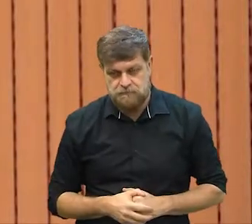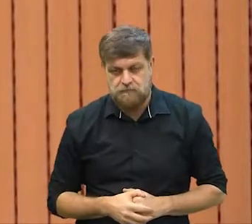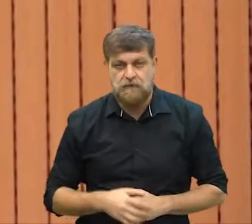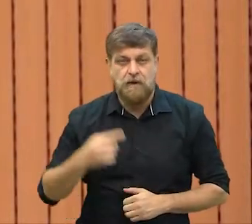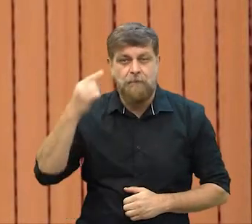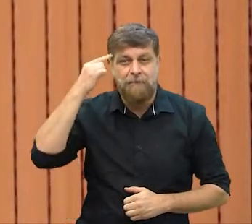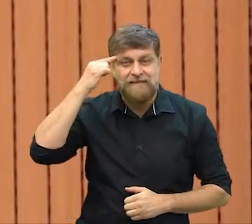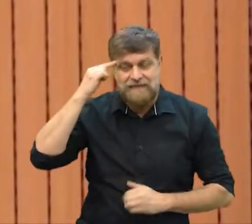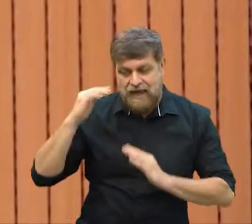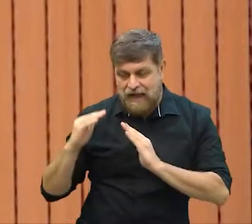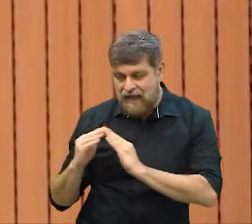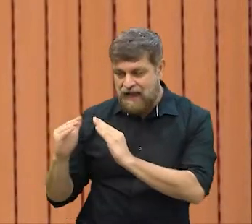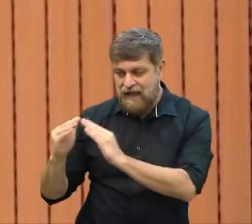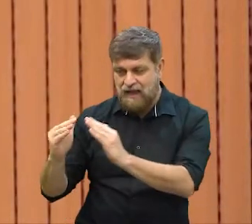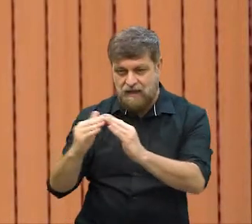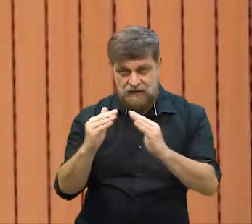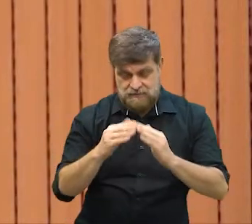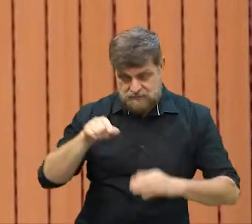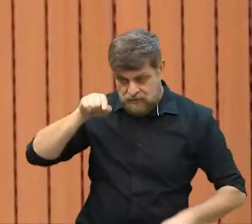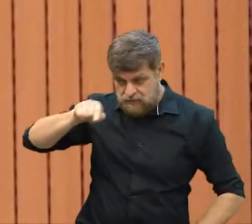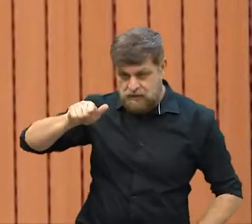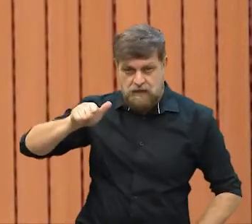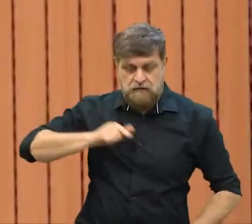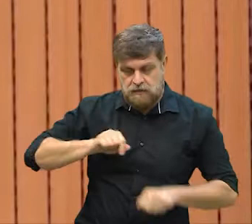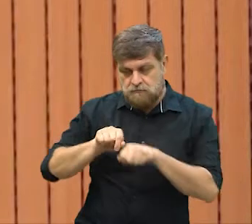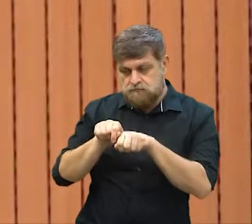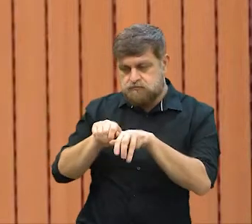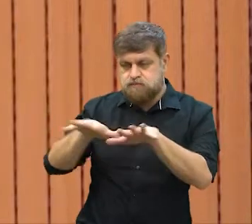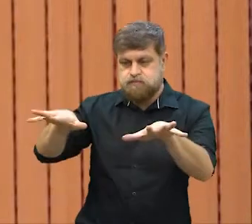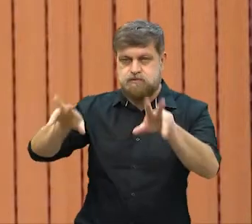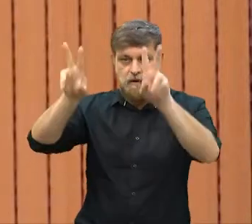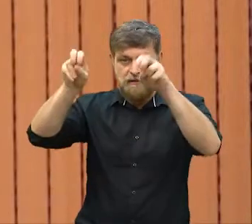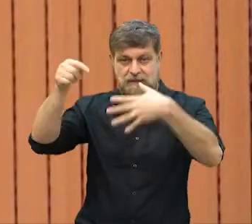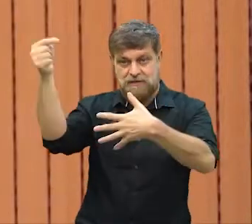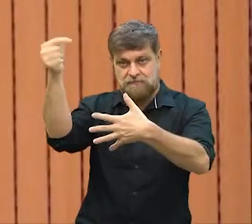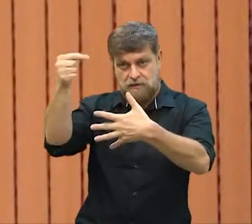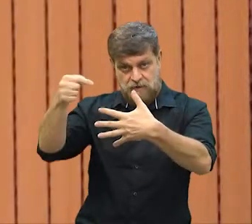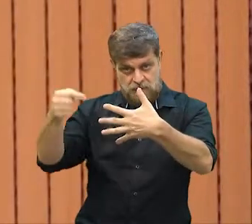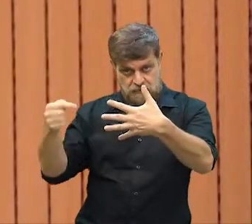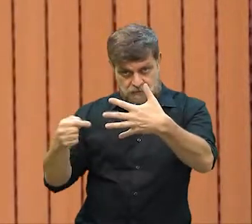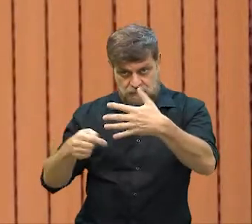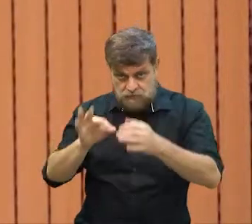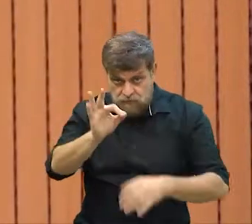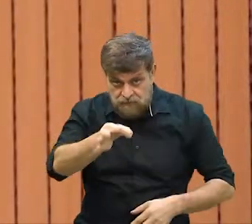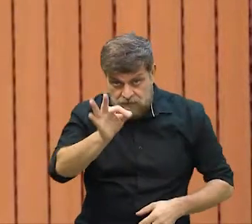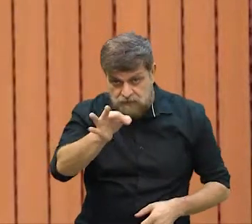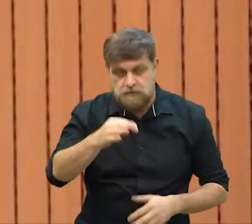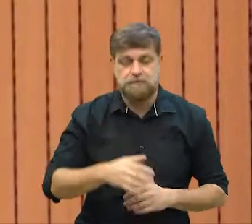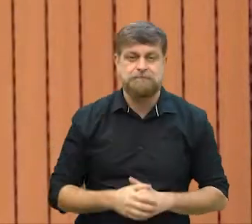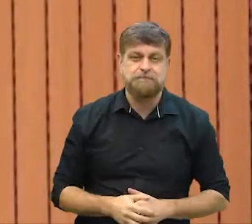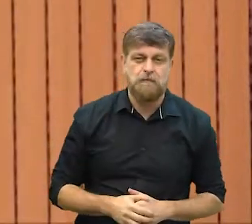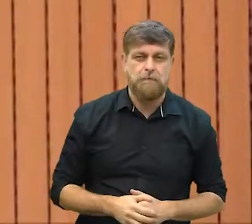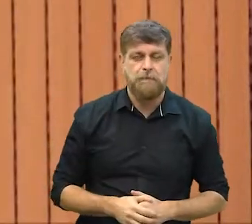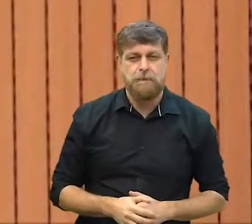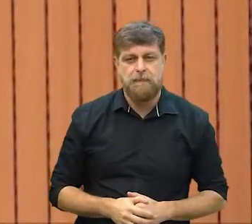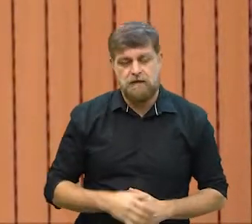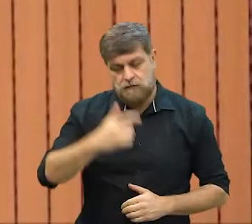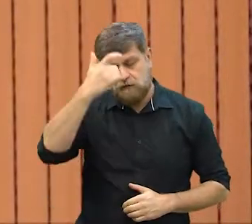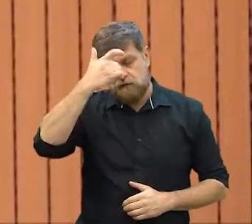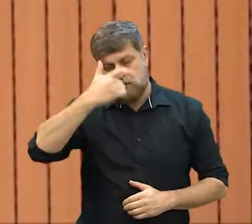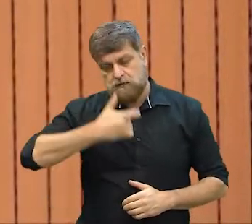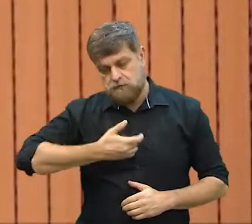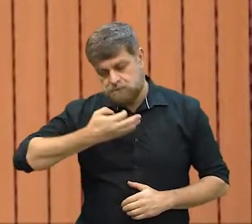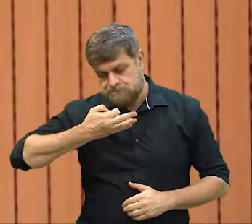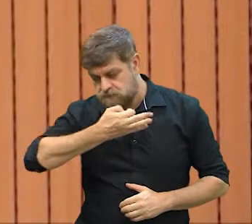vamos vamos falar sobre habitação que a partir dali se desdobra tantos outros temos na verdade então então